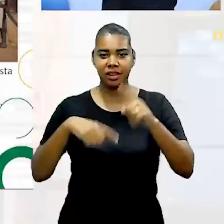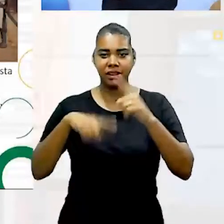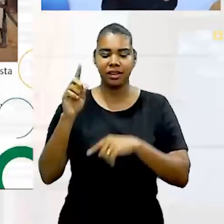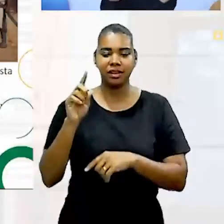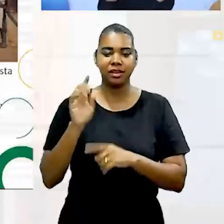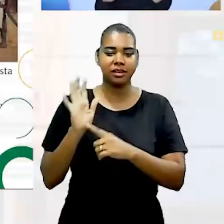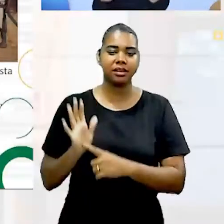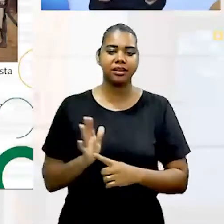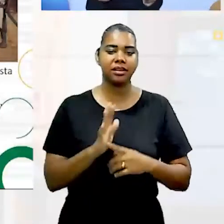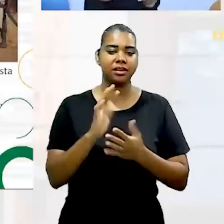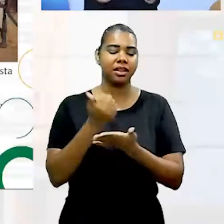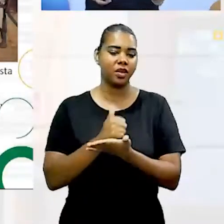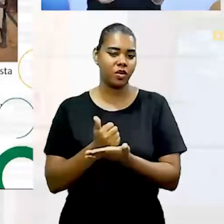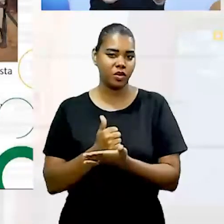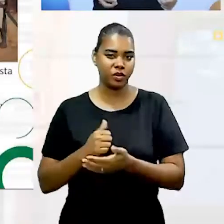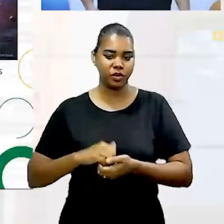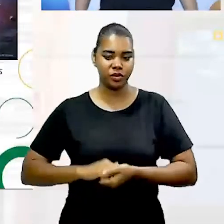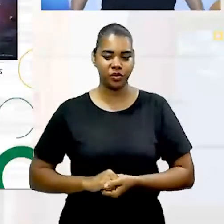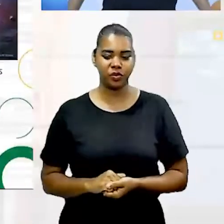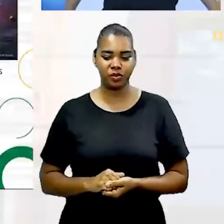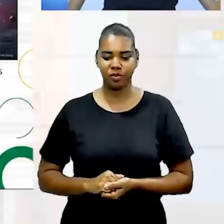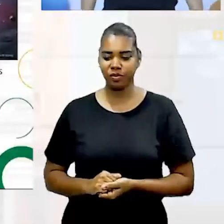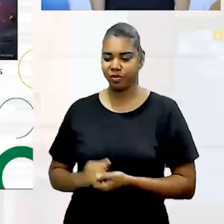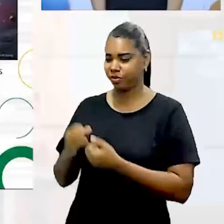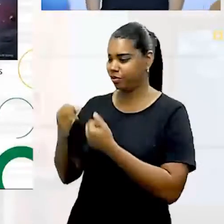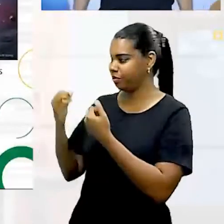do jogo.